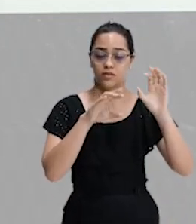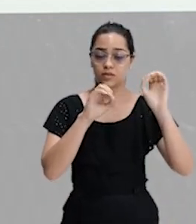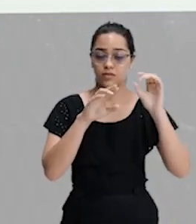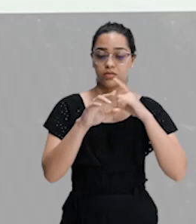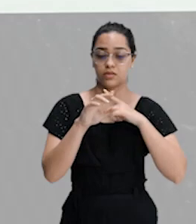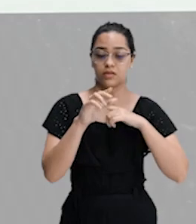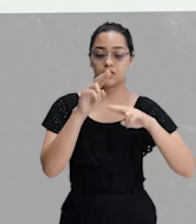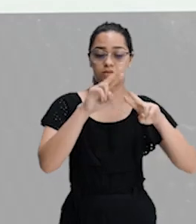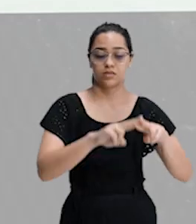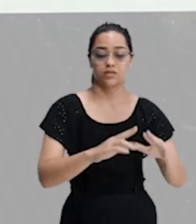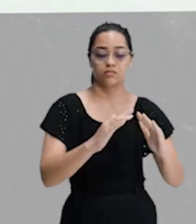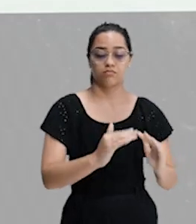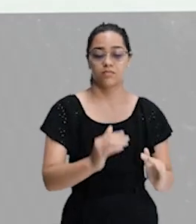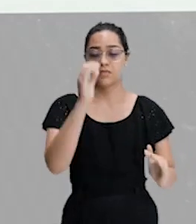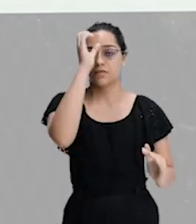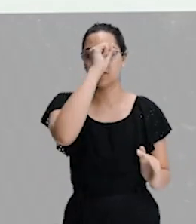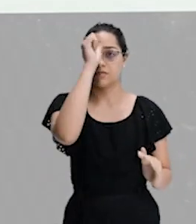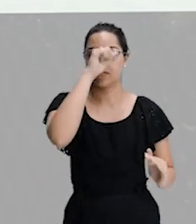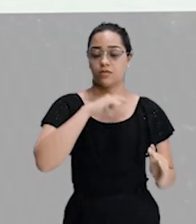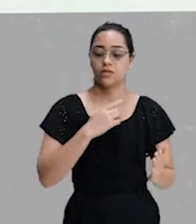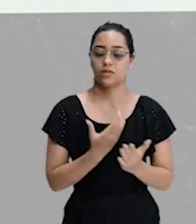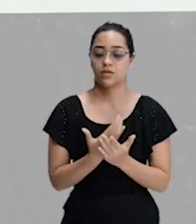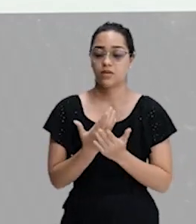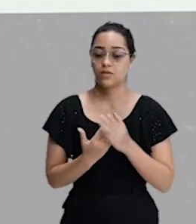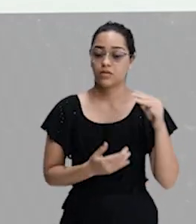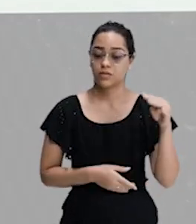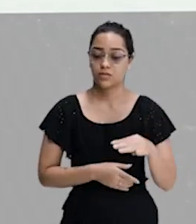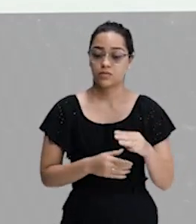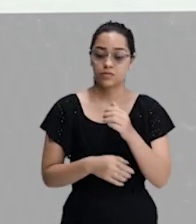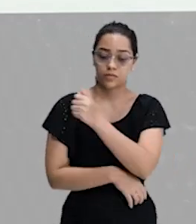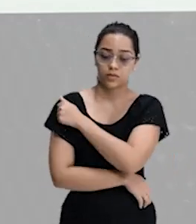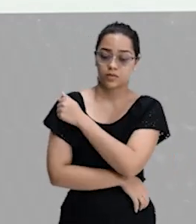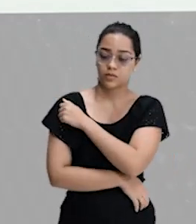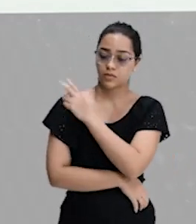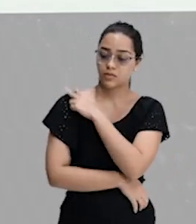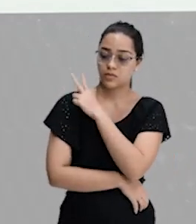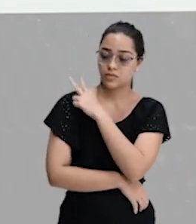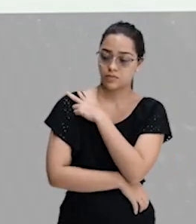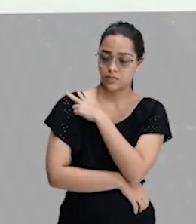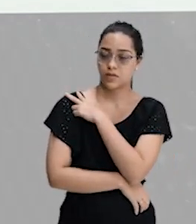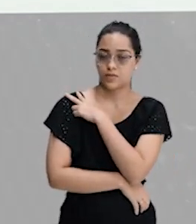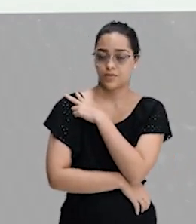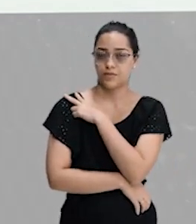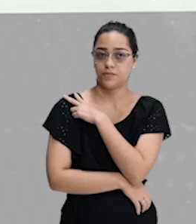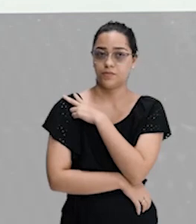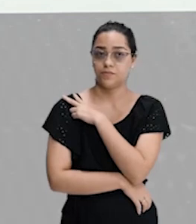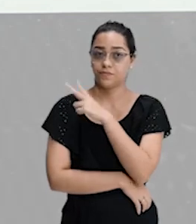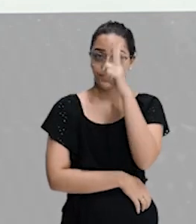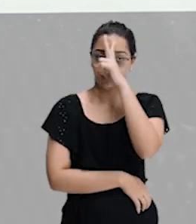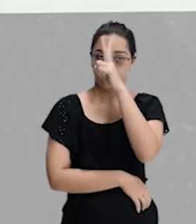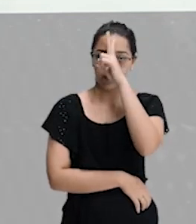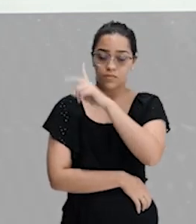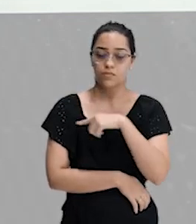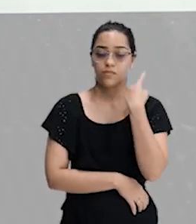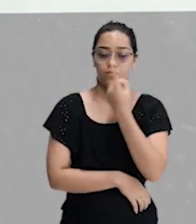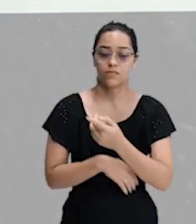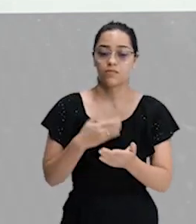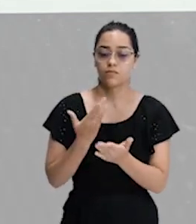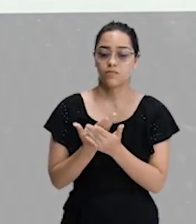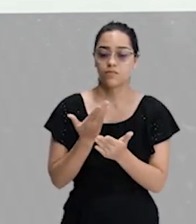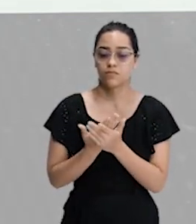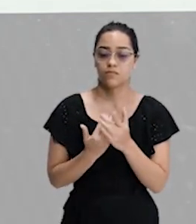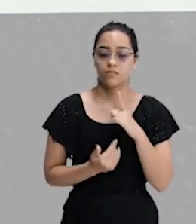Hashtag Fique em Casa Aprendendo. Mais uma aula de matemática para os alunos da segunda série do ensino médio, né? Lembrando que a gente está estudando